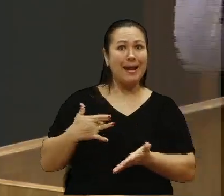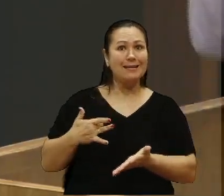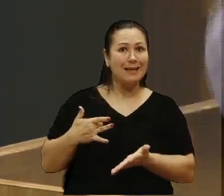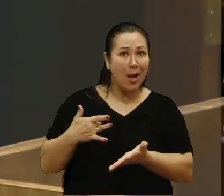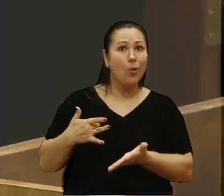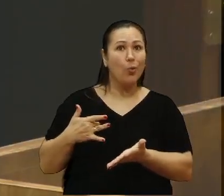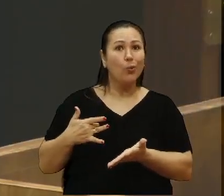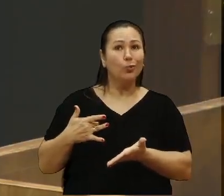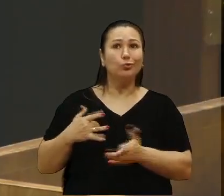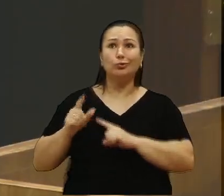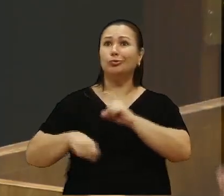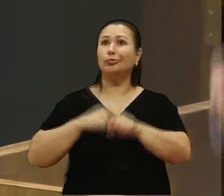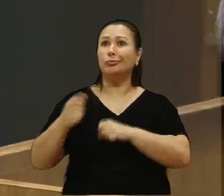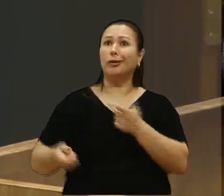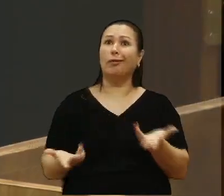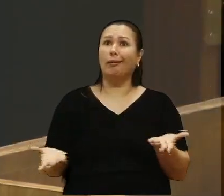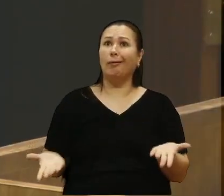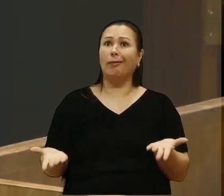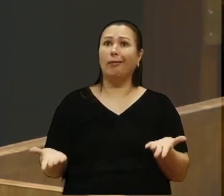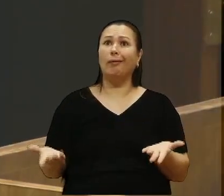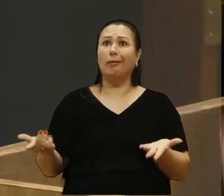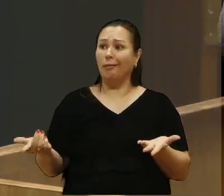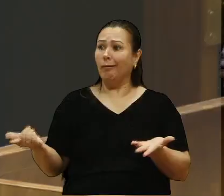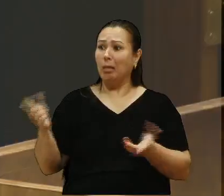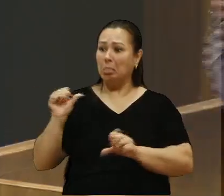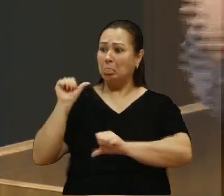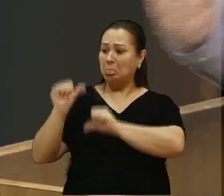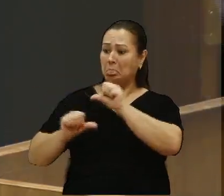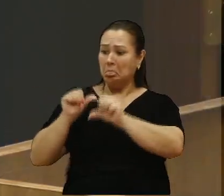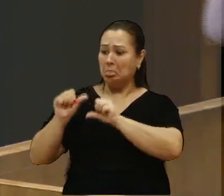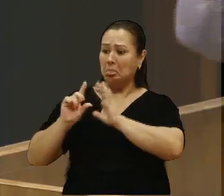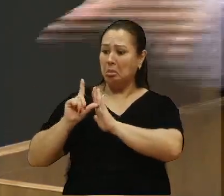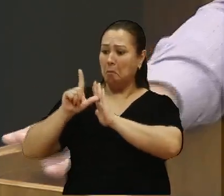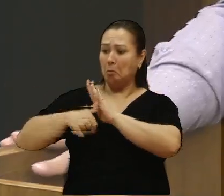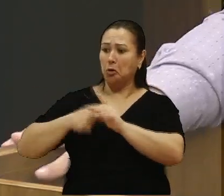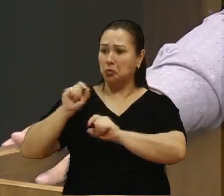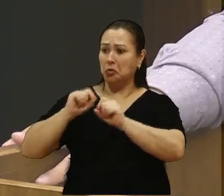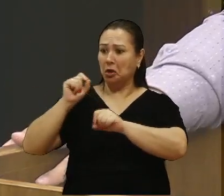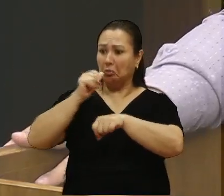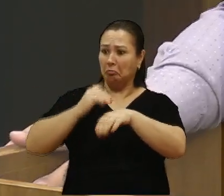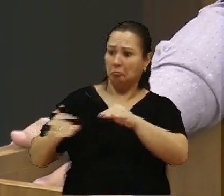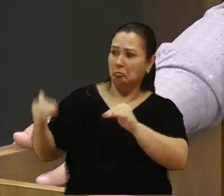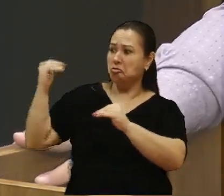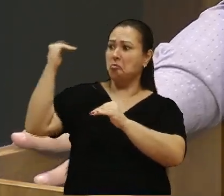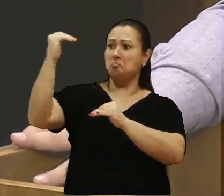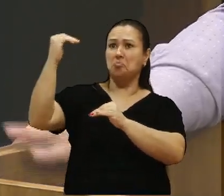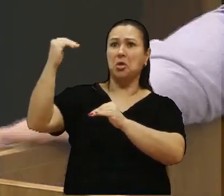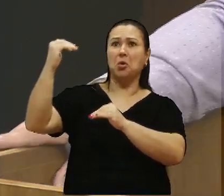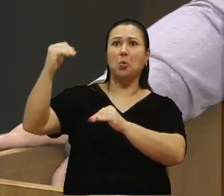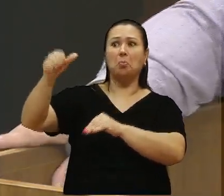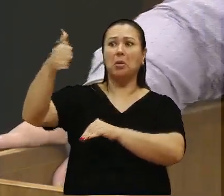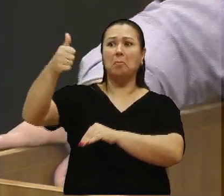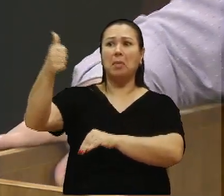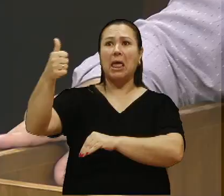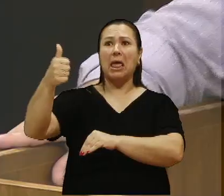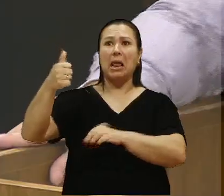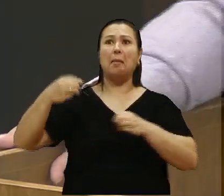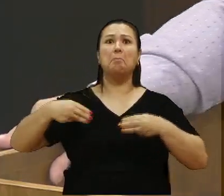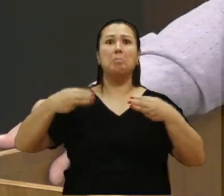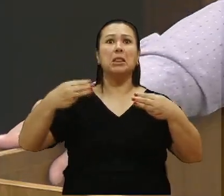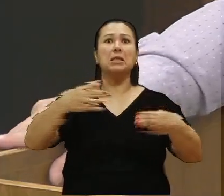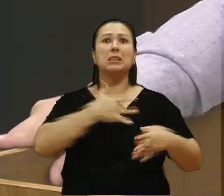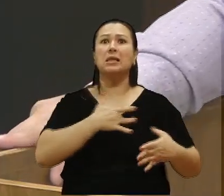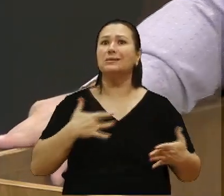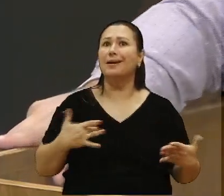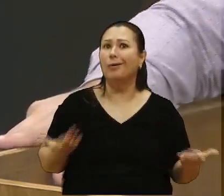foi coroada com o cargo de primeira-ministra da Saúde. Porque o que nós temos na saúde hoje é